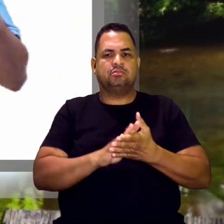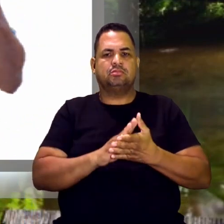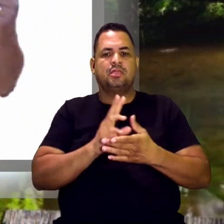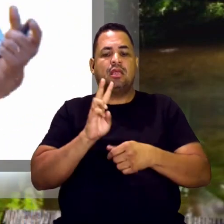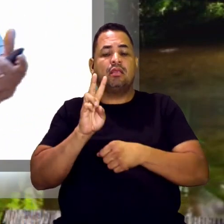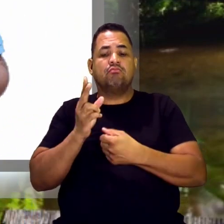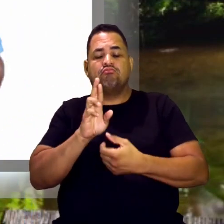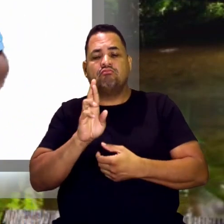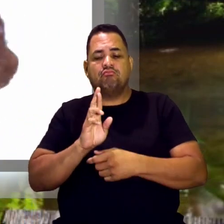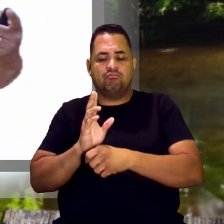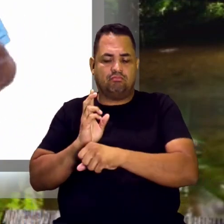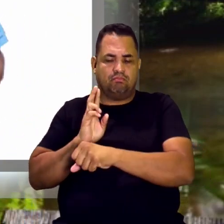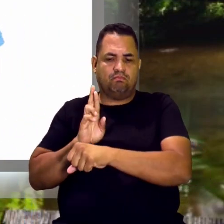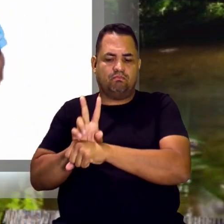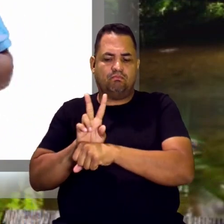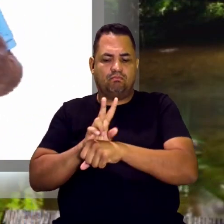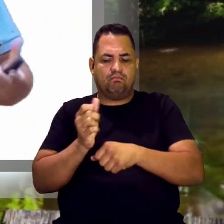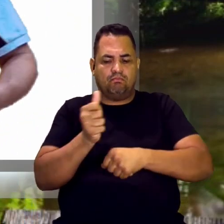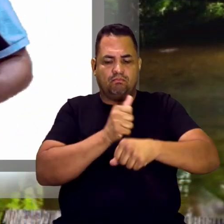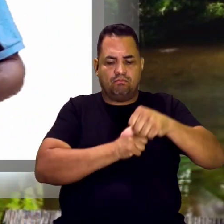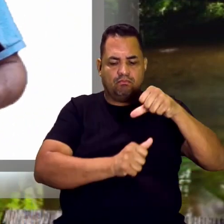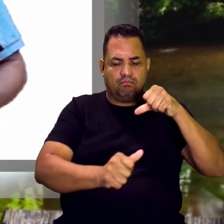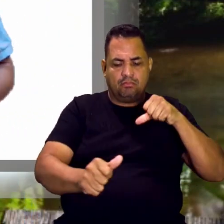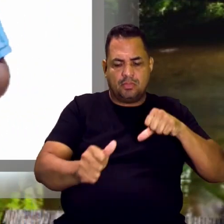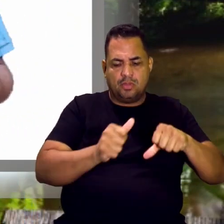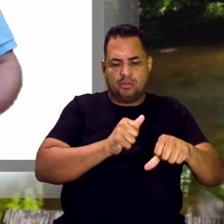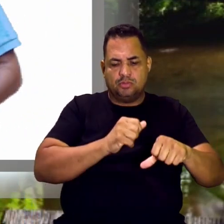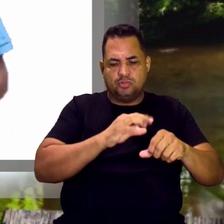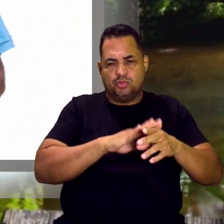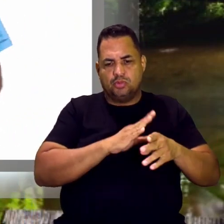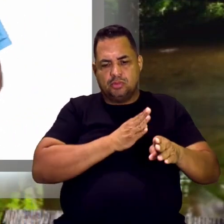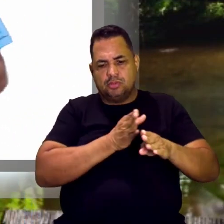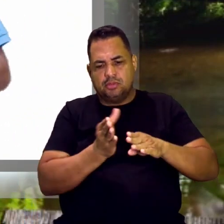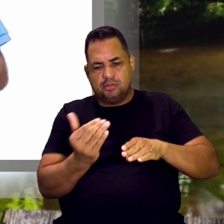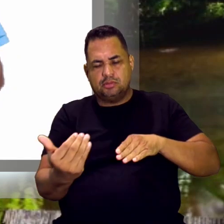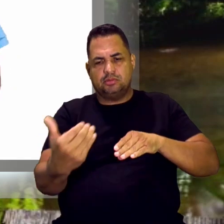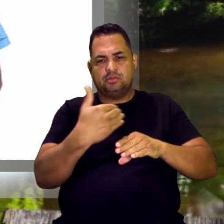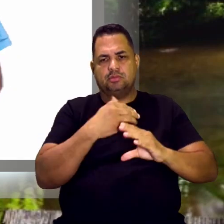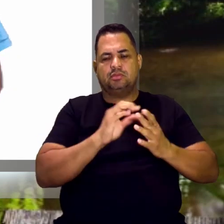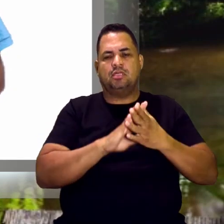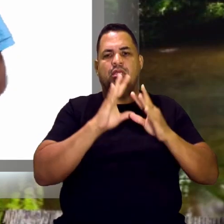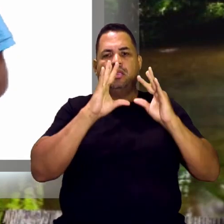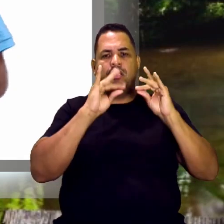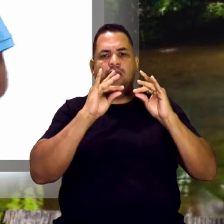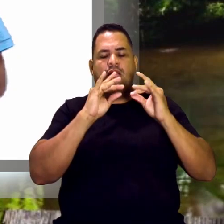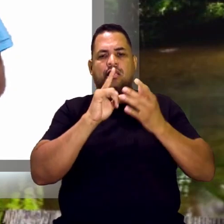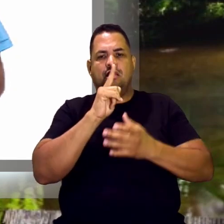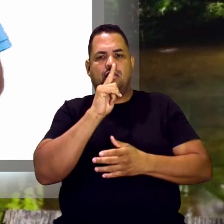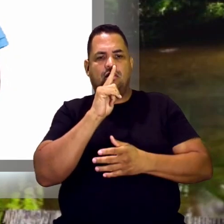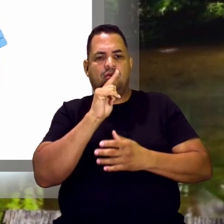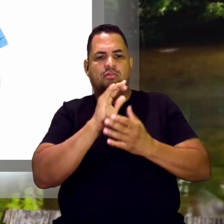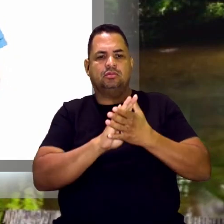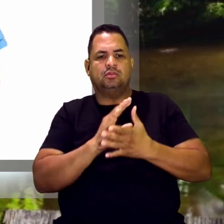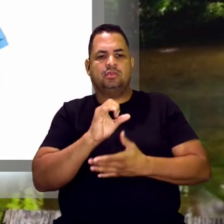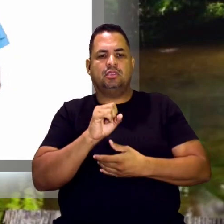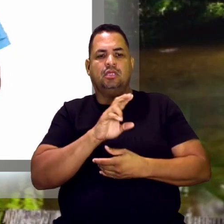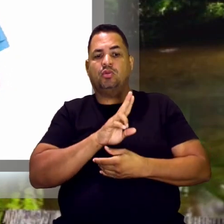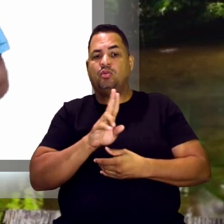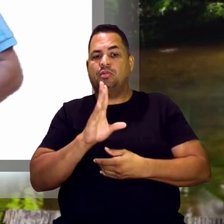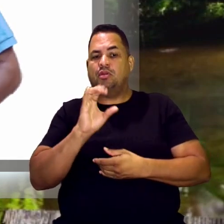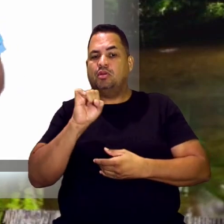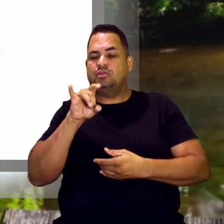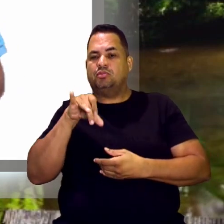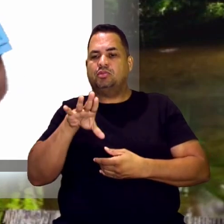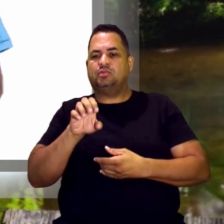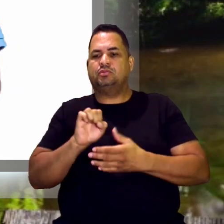cuida dessa dinâmica de entrada e saída de água da célula é justamente a osmose.